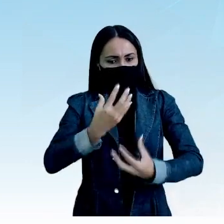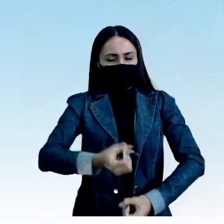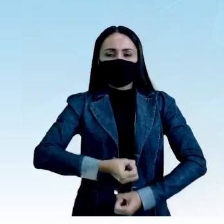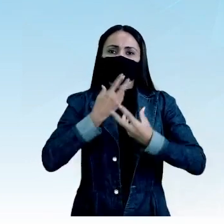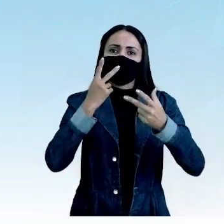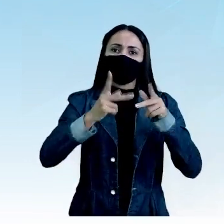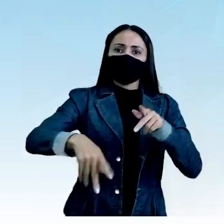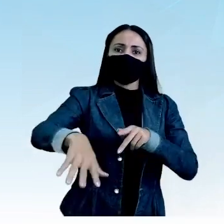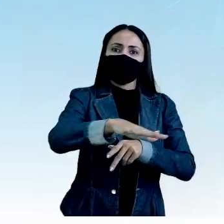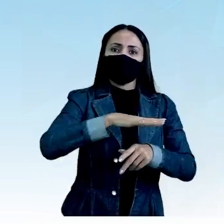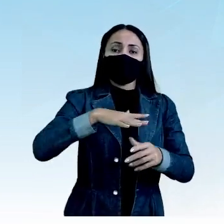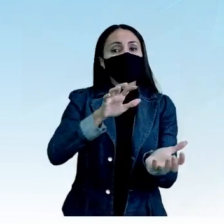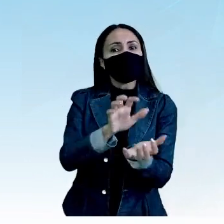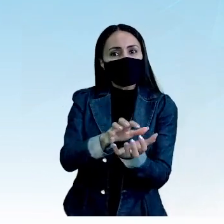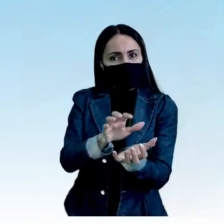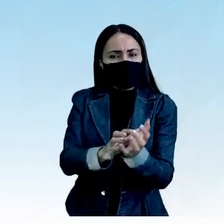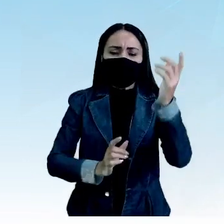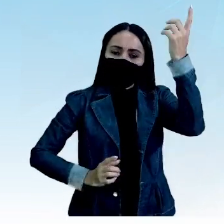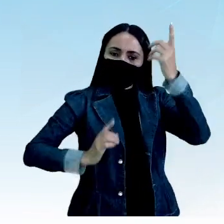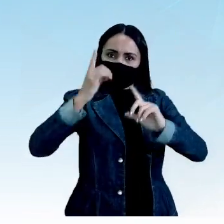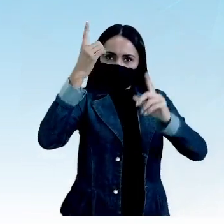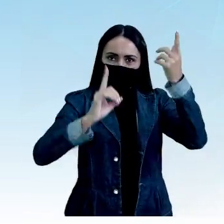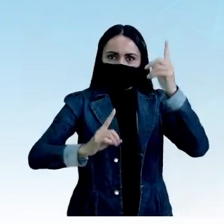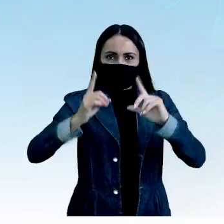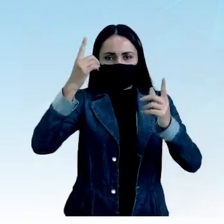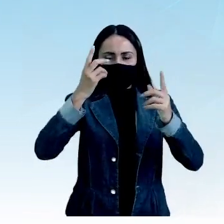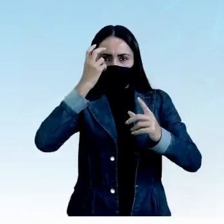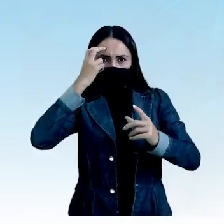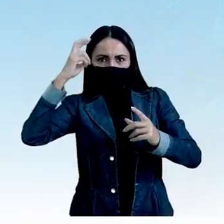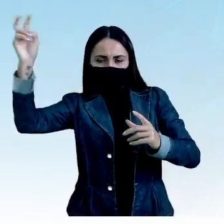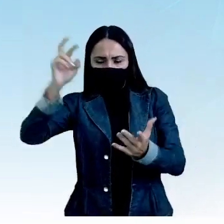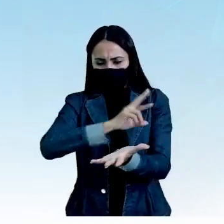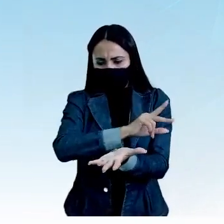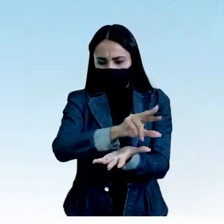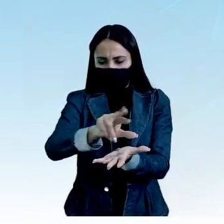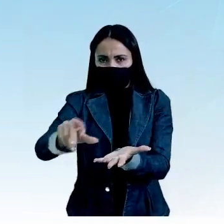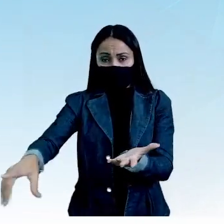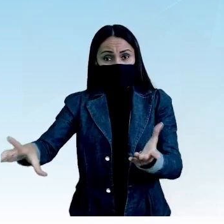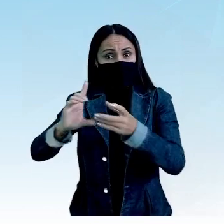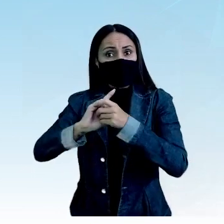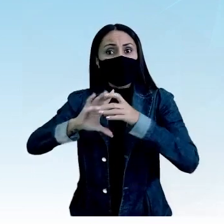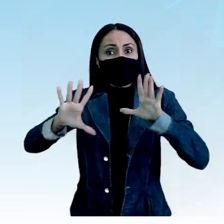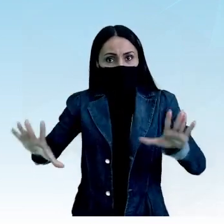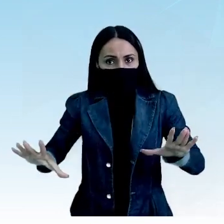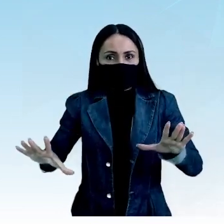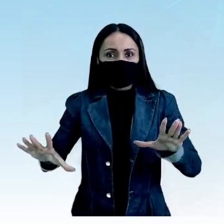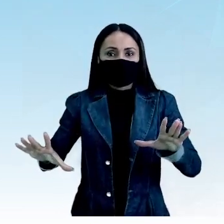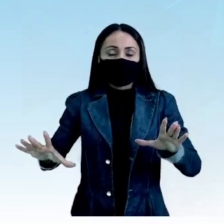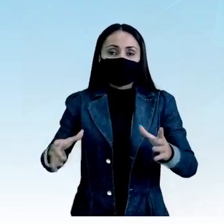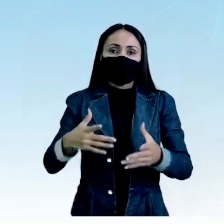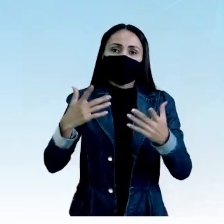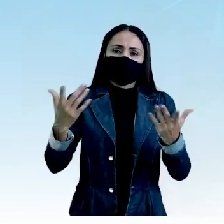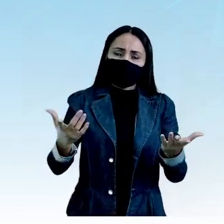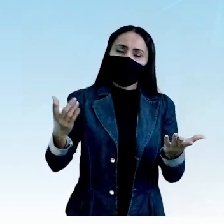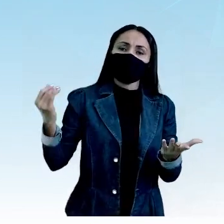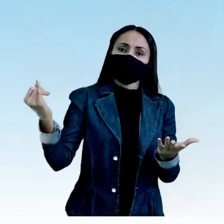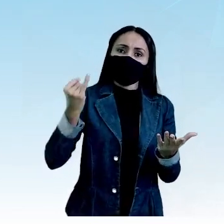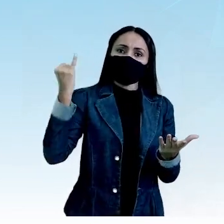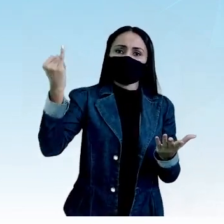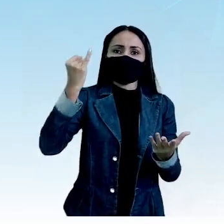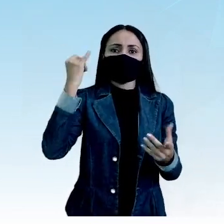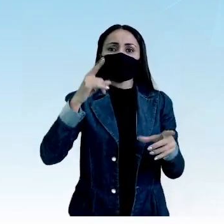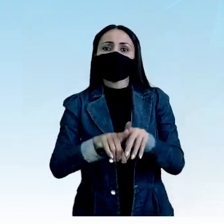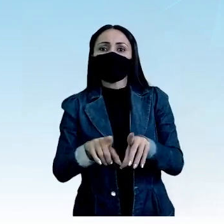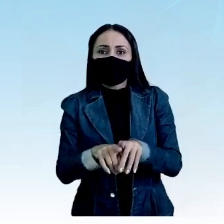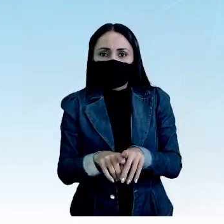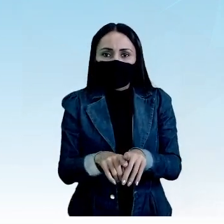que se diz que Pernambuco faz um carnaval multicultural, um carnaval democrático, não é isso? Então, essa grandeza de ser